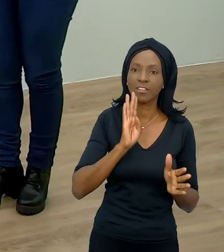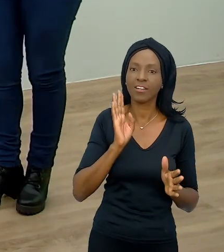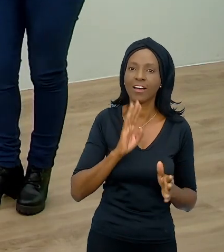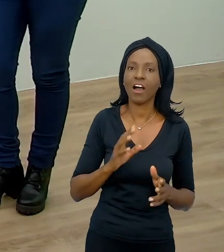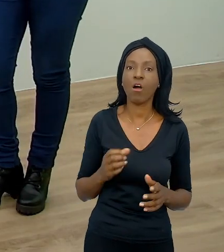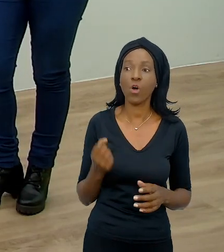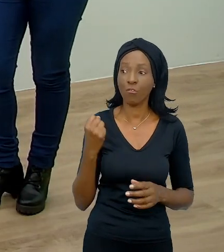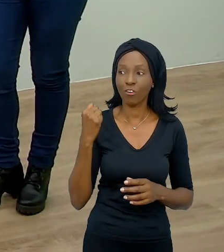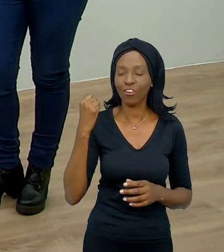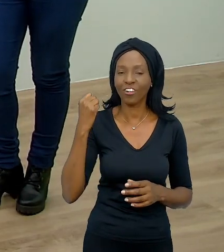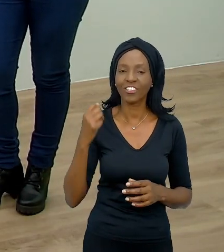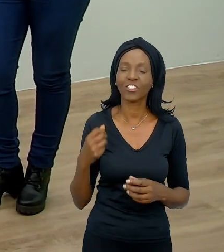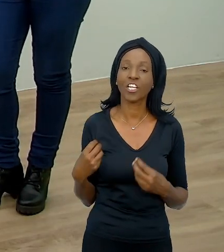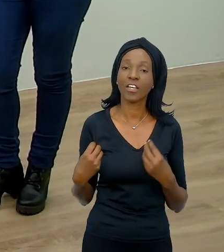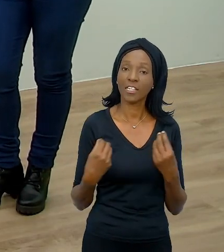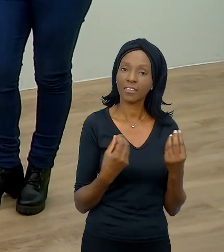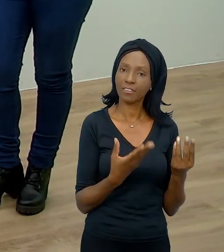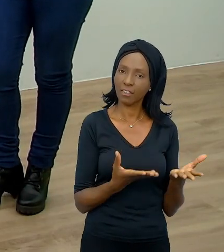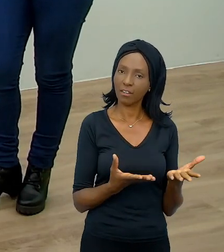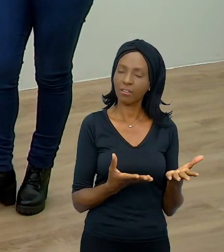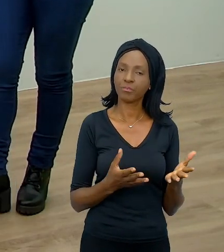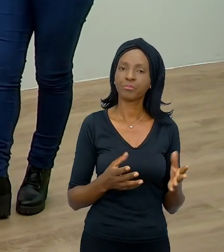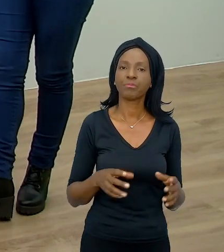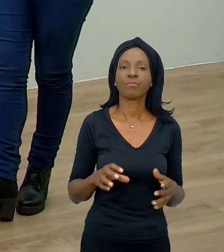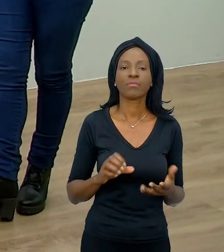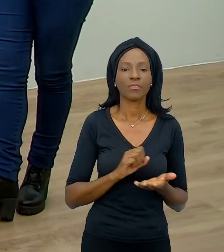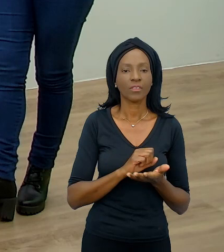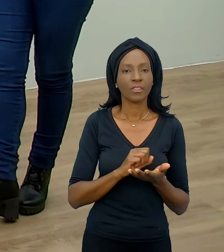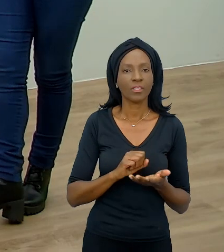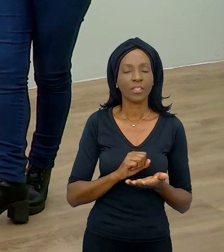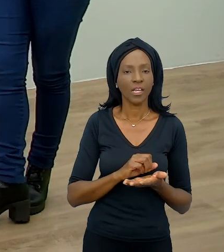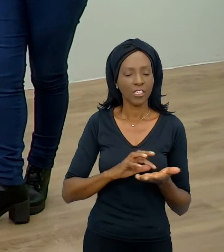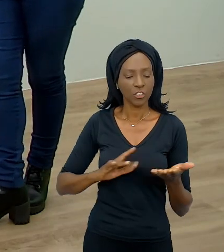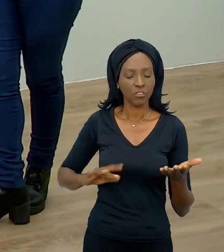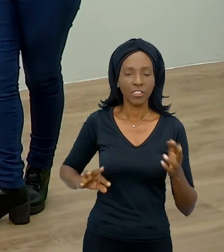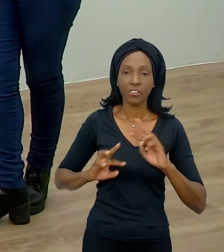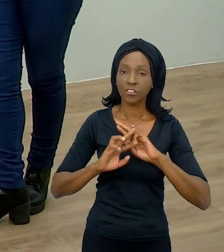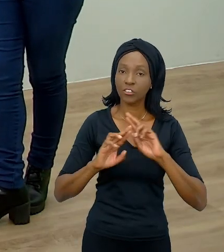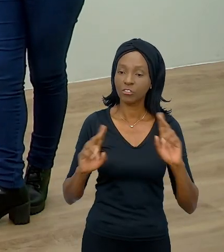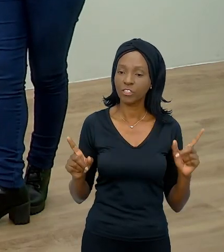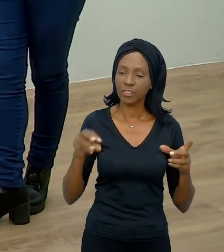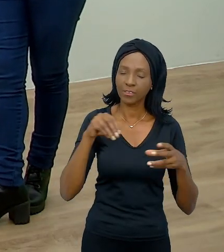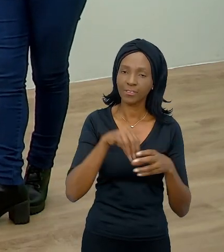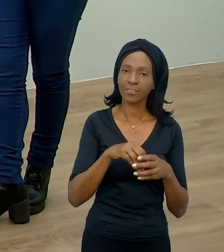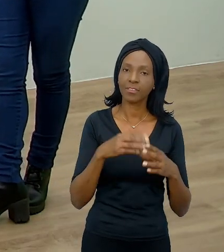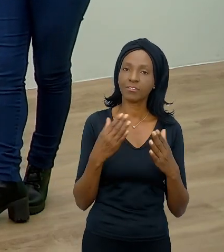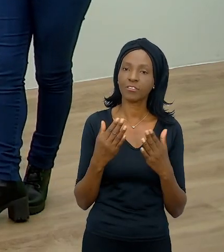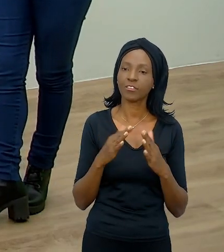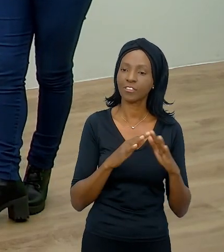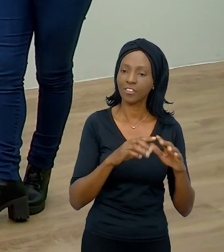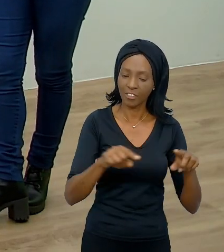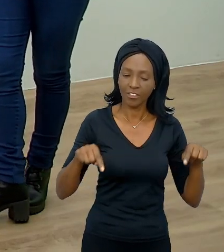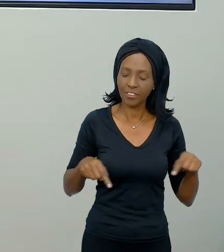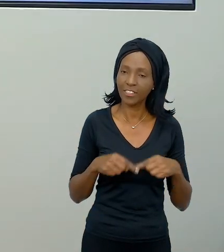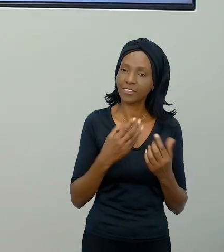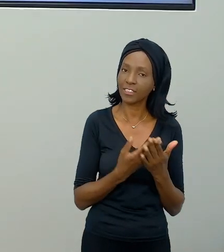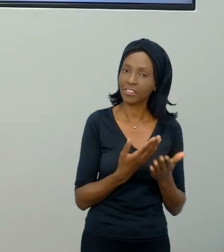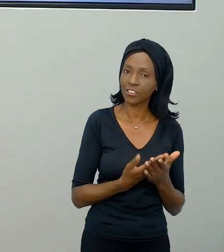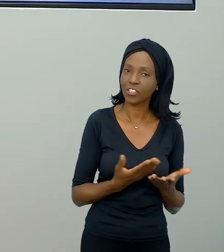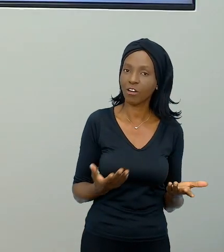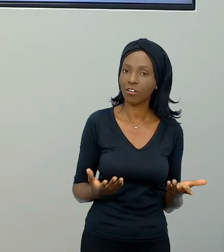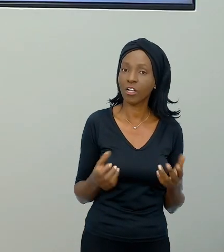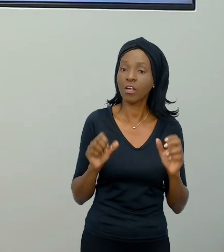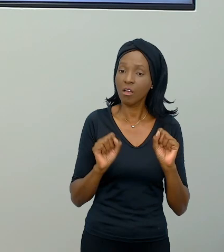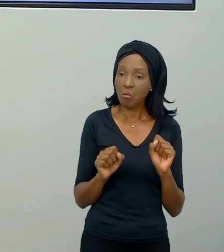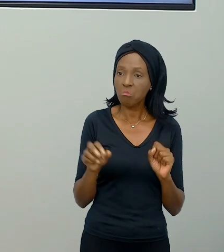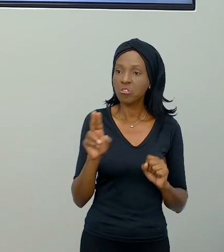potente, proporciona atividades diferenciadas na sala de aula. E pode ser utilizado em qualquer